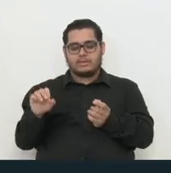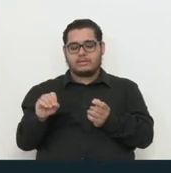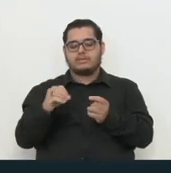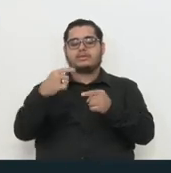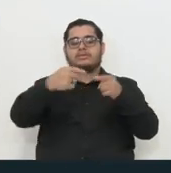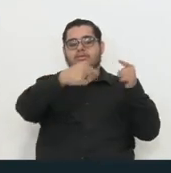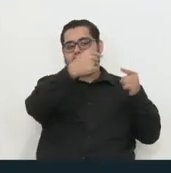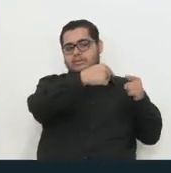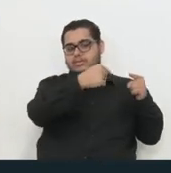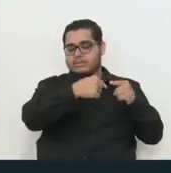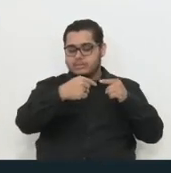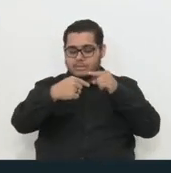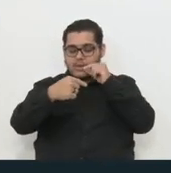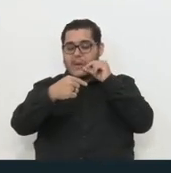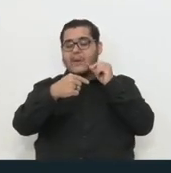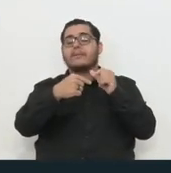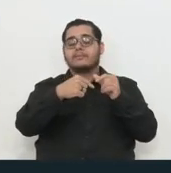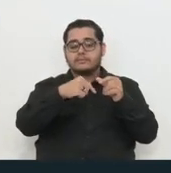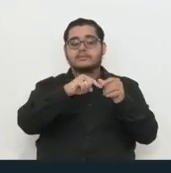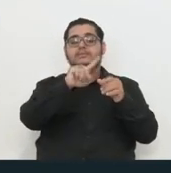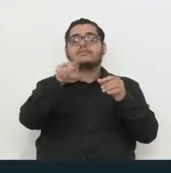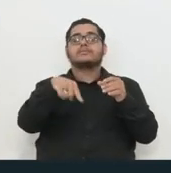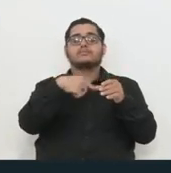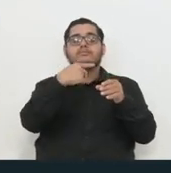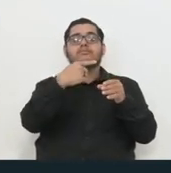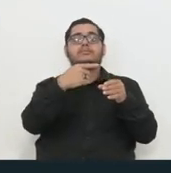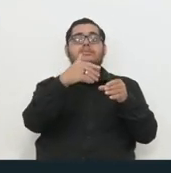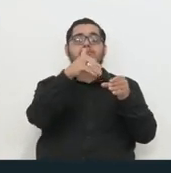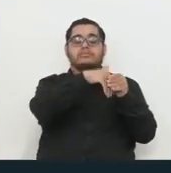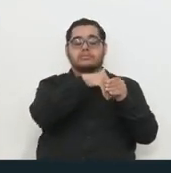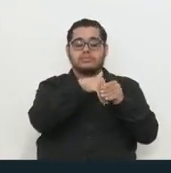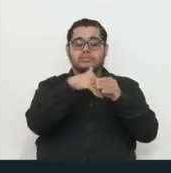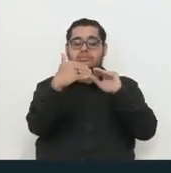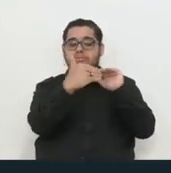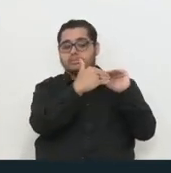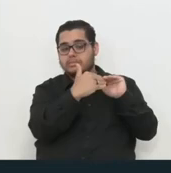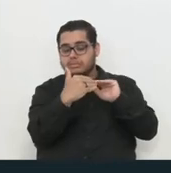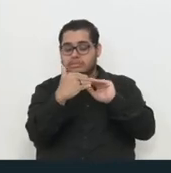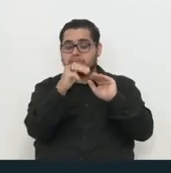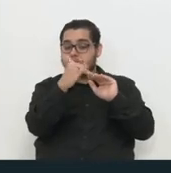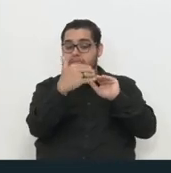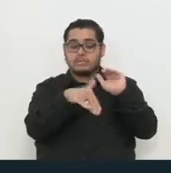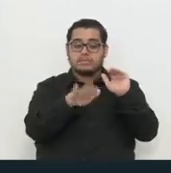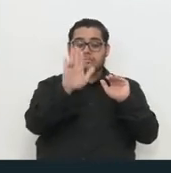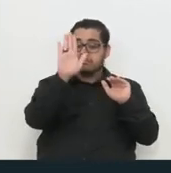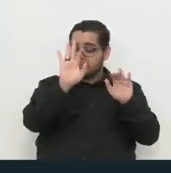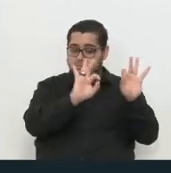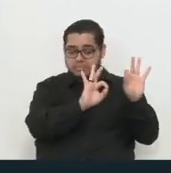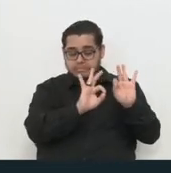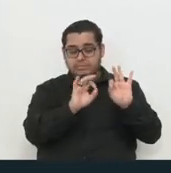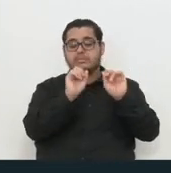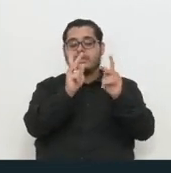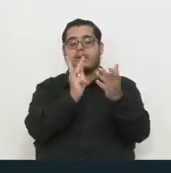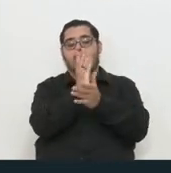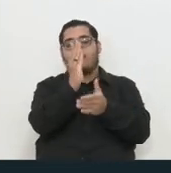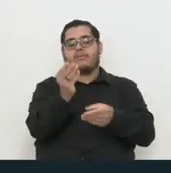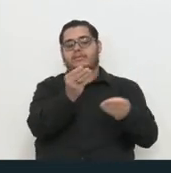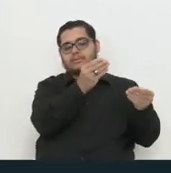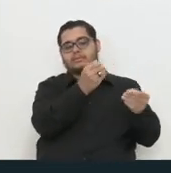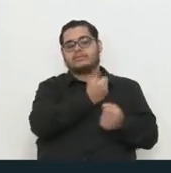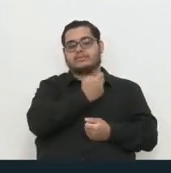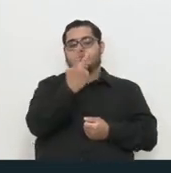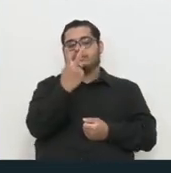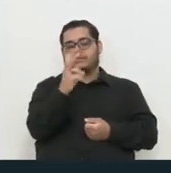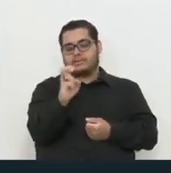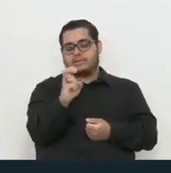votação os vereadores favoráveis Como estão os contrário se manifestem encerrado a votação aprovado em cães 25 e tem 25